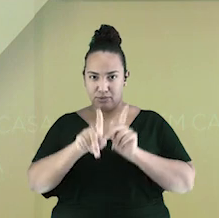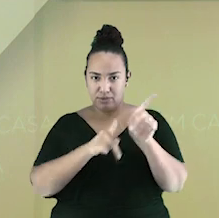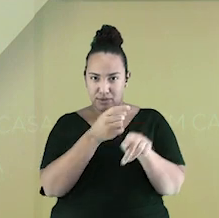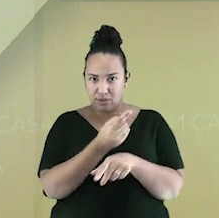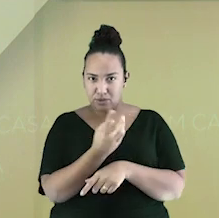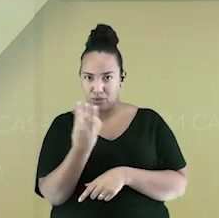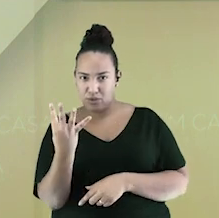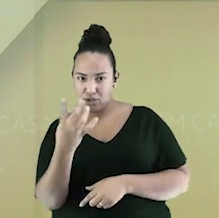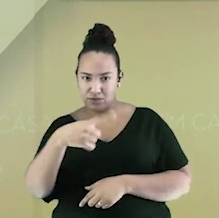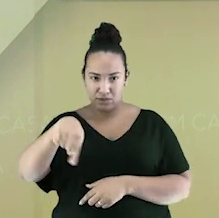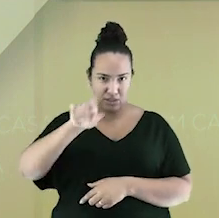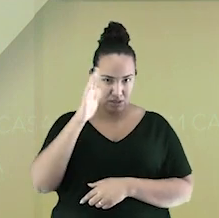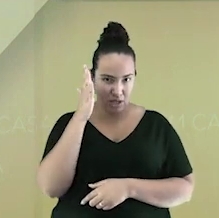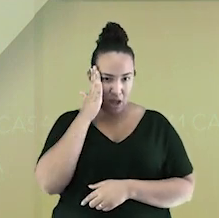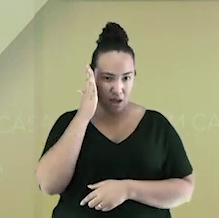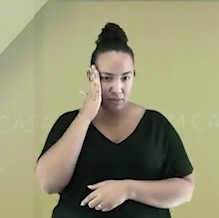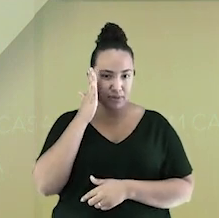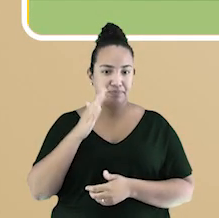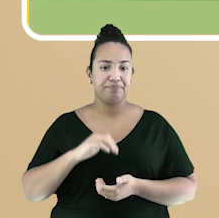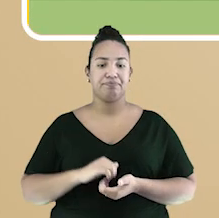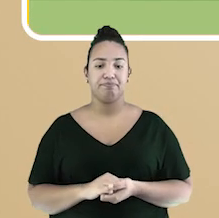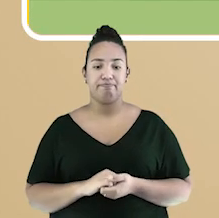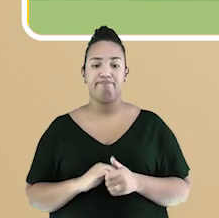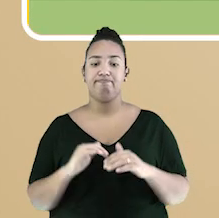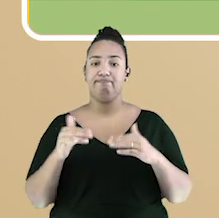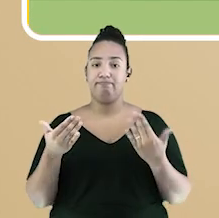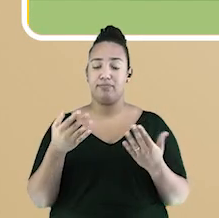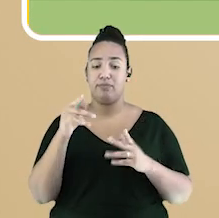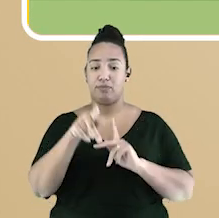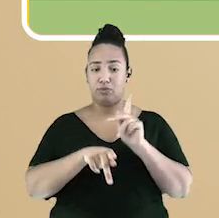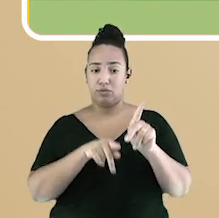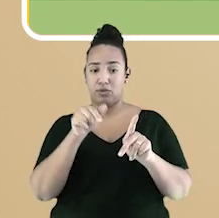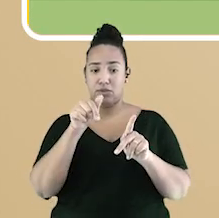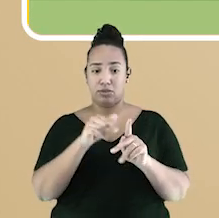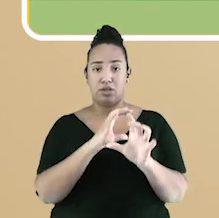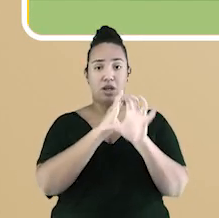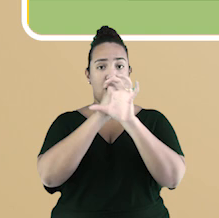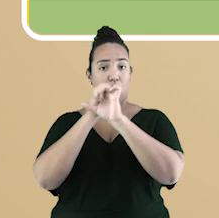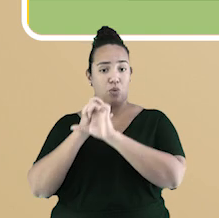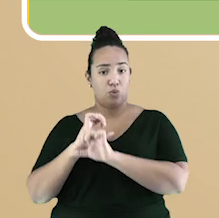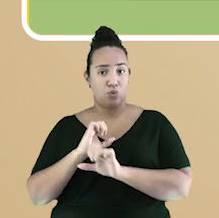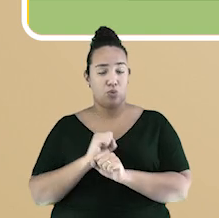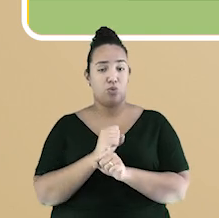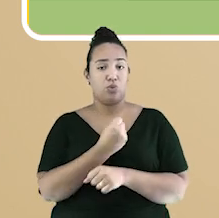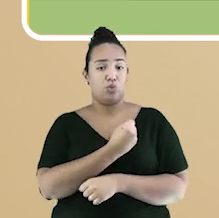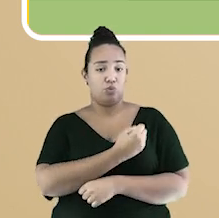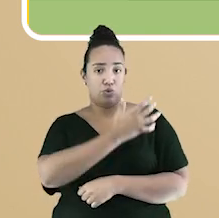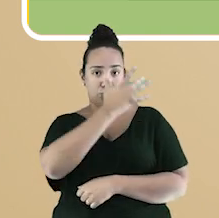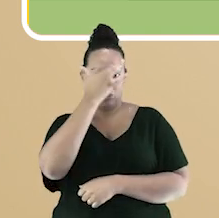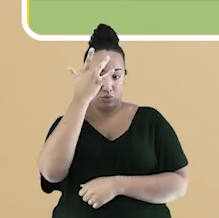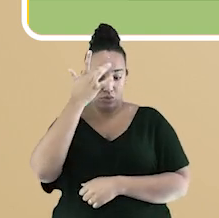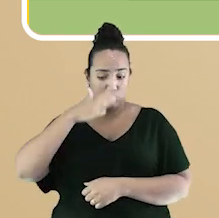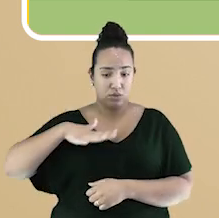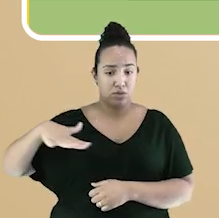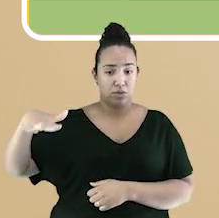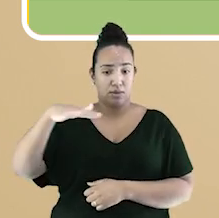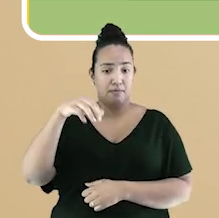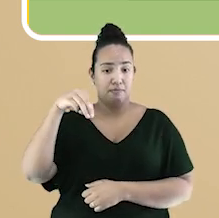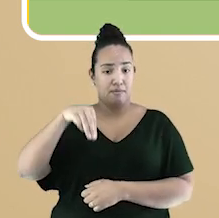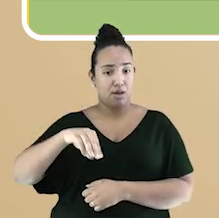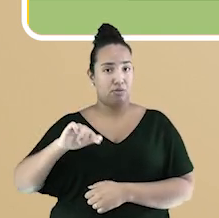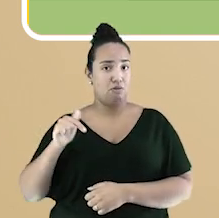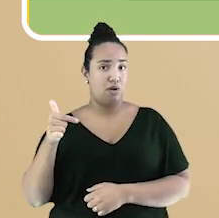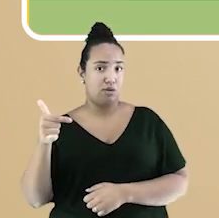densidade demográfica? Sabe o que é? Ela é calculada pelo número de pessoas que habitam um lugar